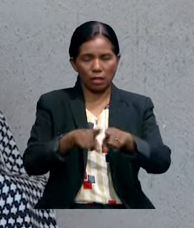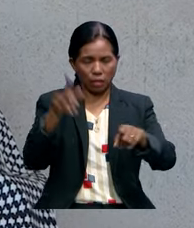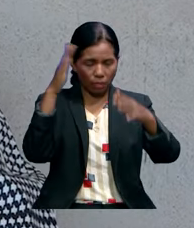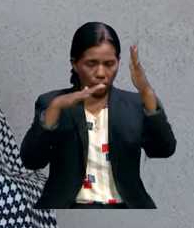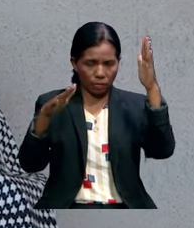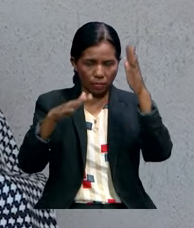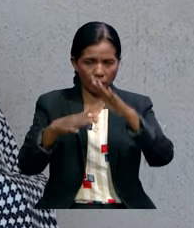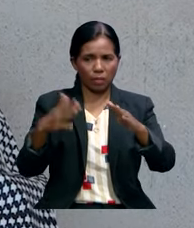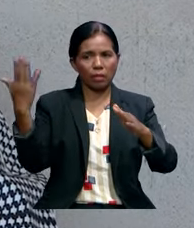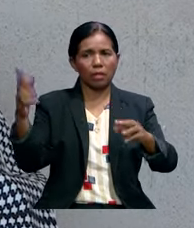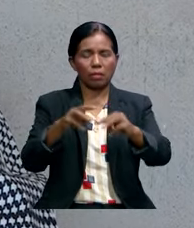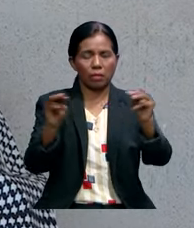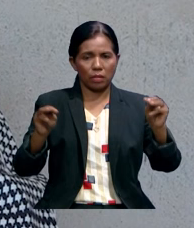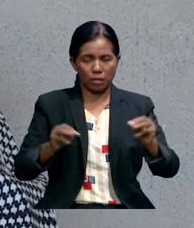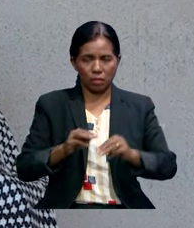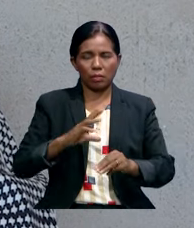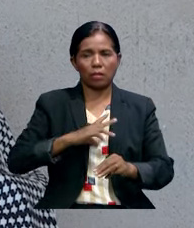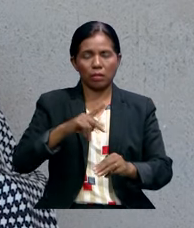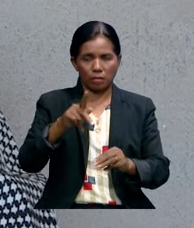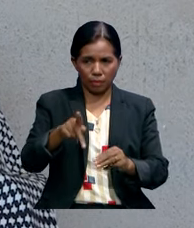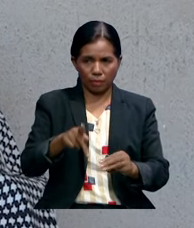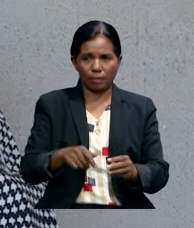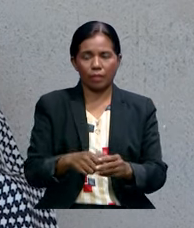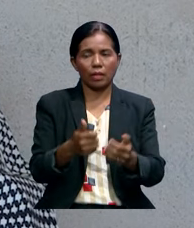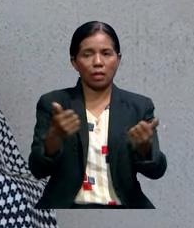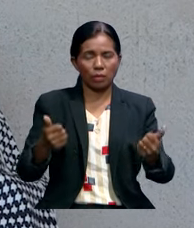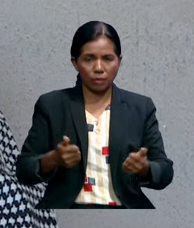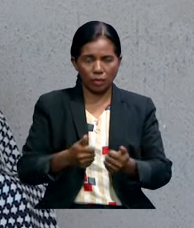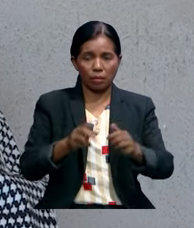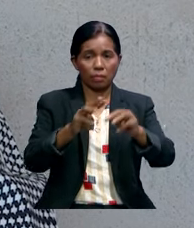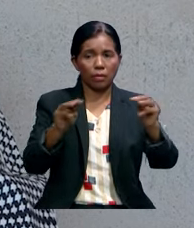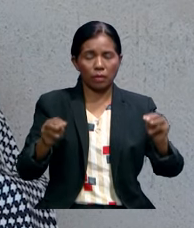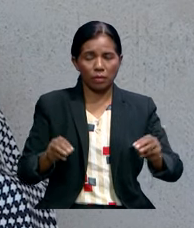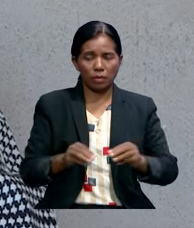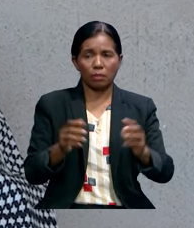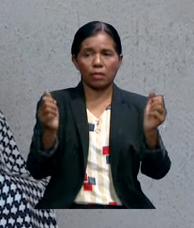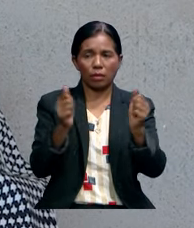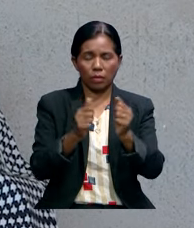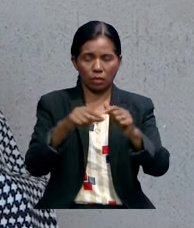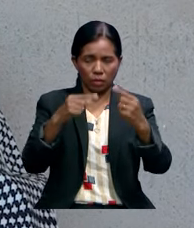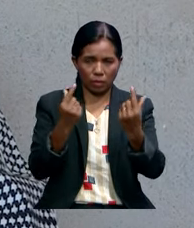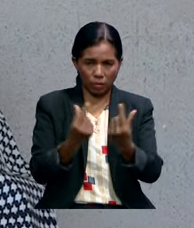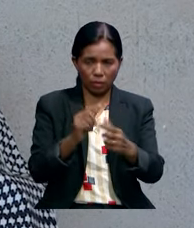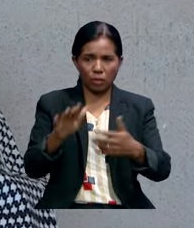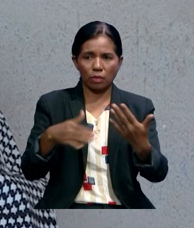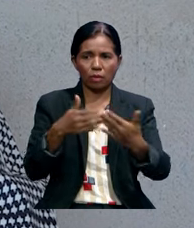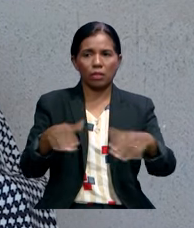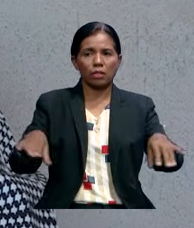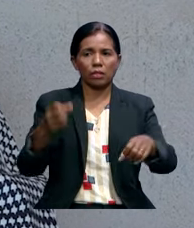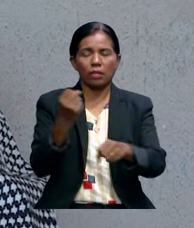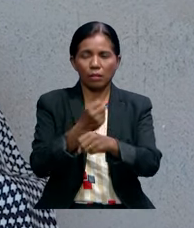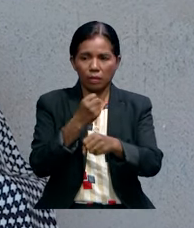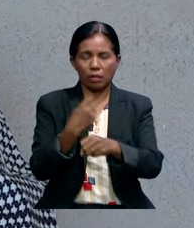básico e daí a município Lautén. Também nem a que autoridade município ho equipa toma esforço na